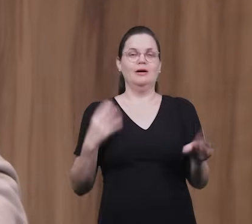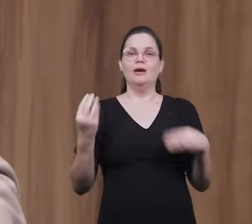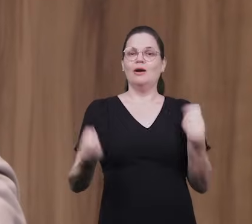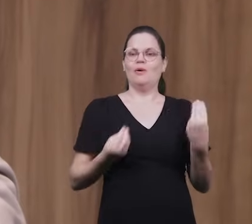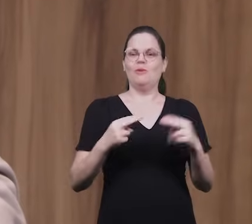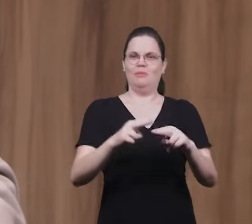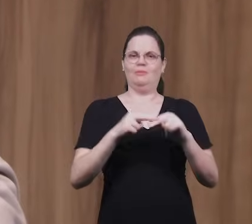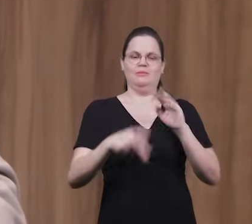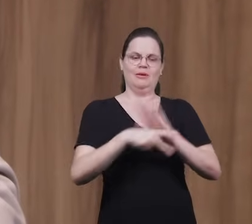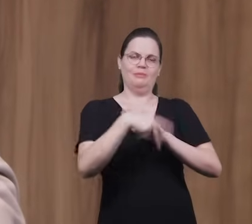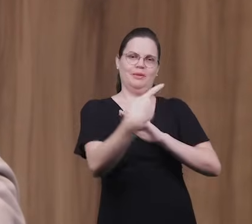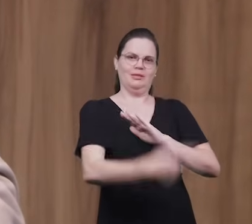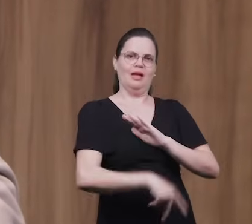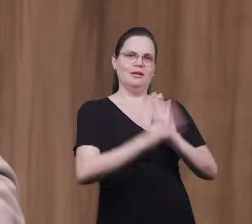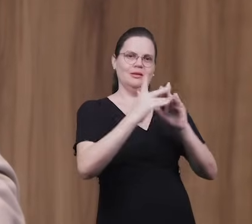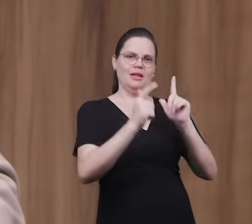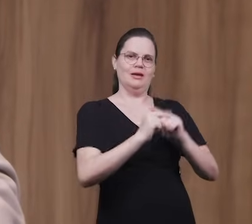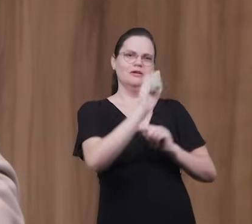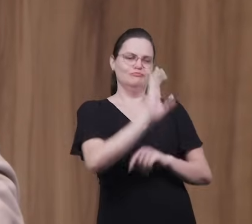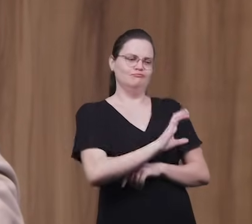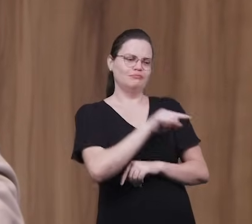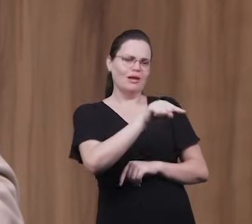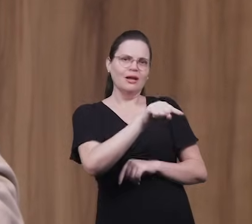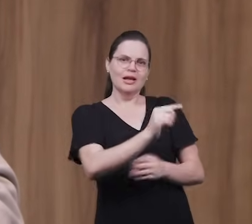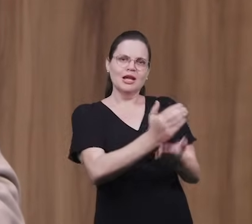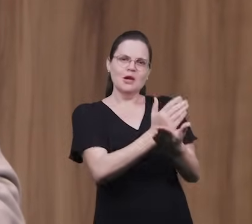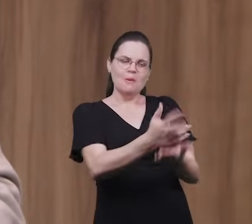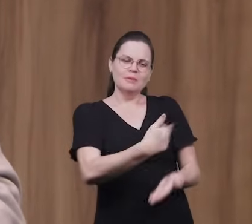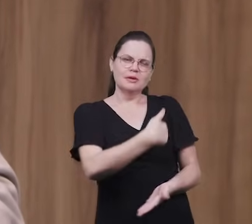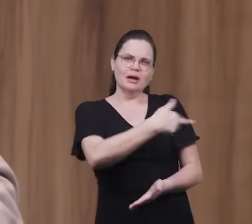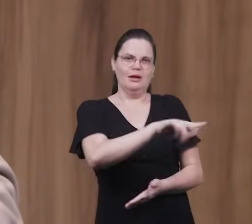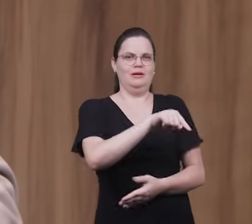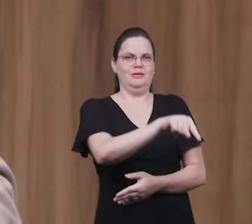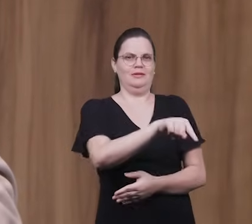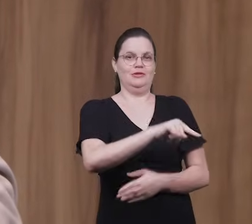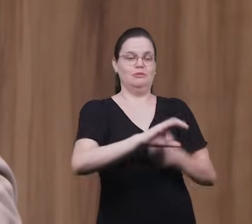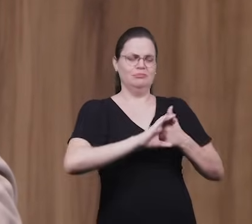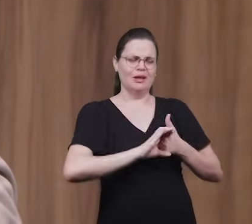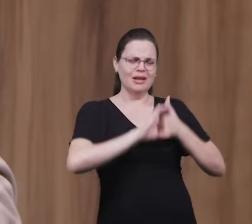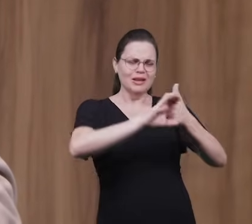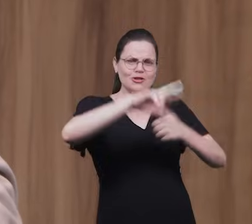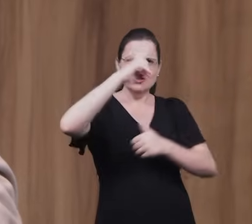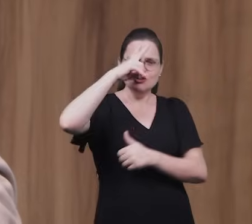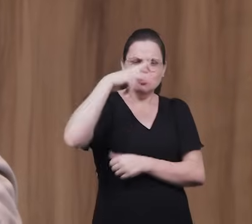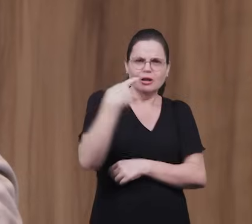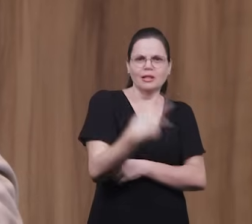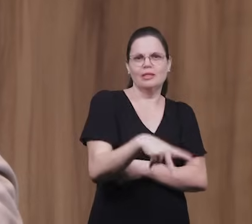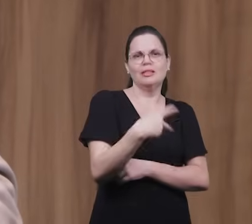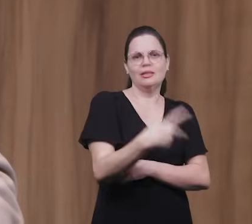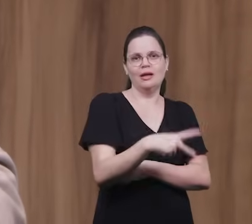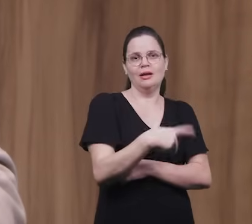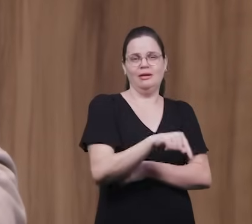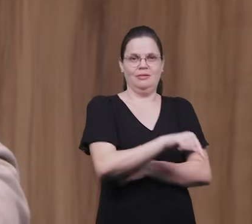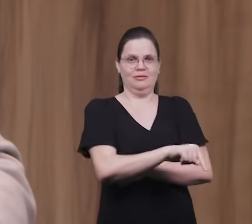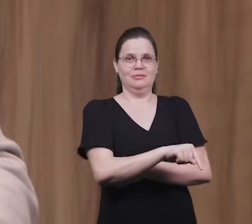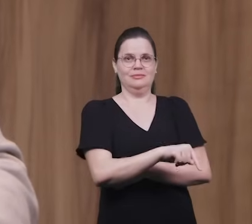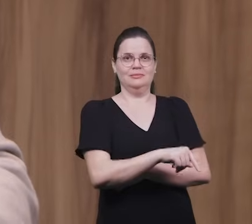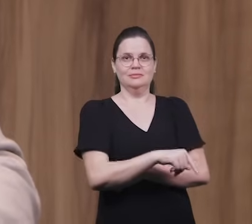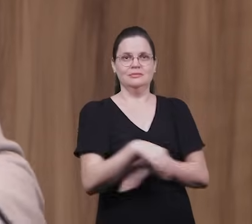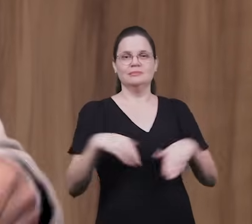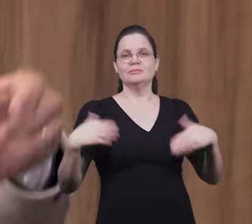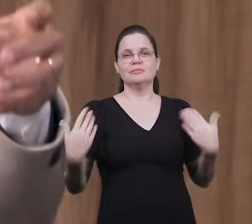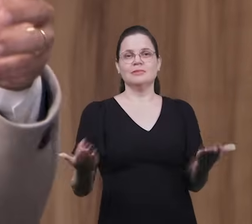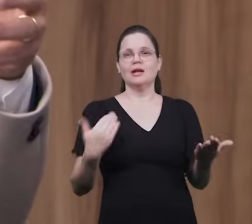dessa instituição que é a religião, o cristianismo histórico. E ele se torna